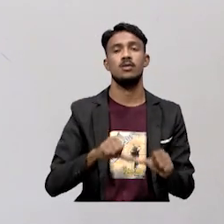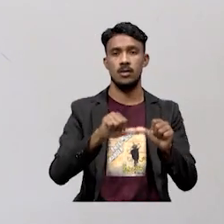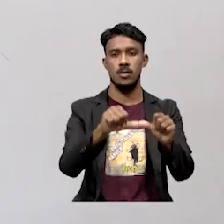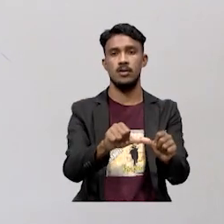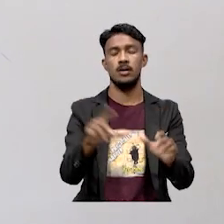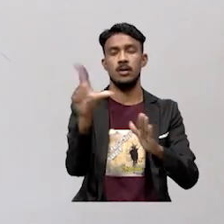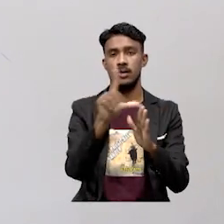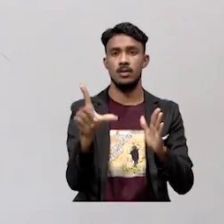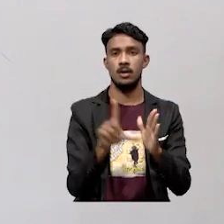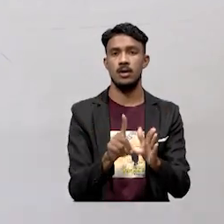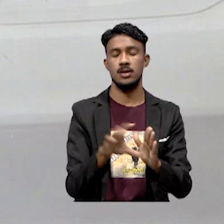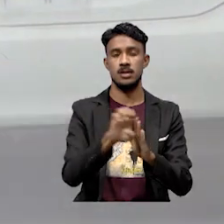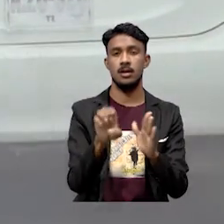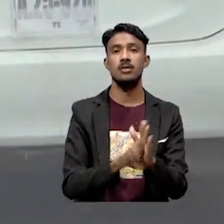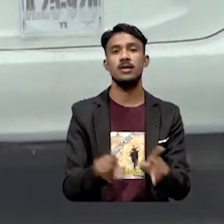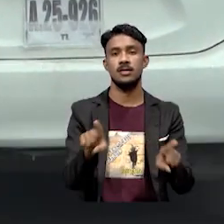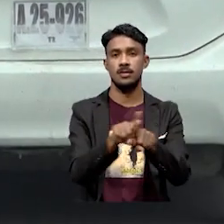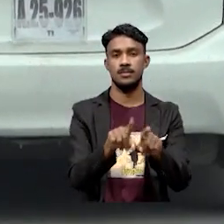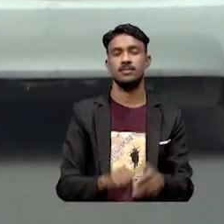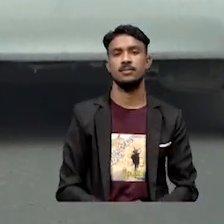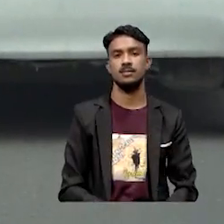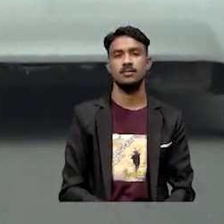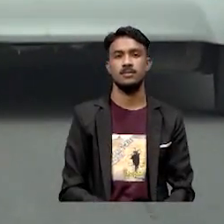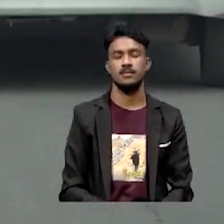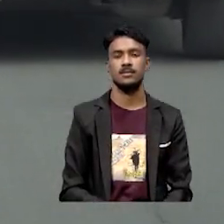be istaro ne asana ne.